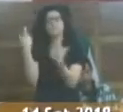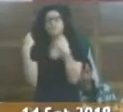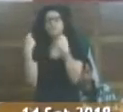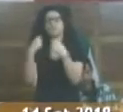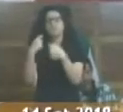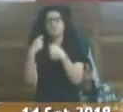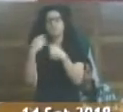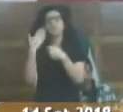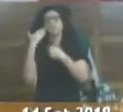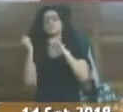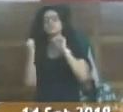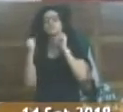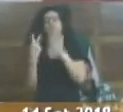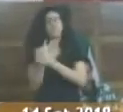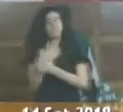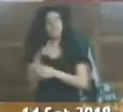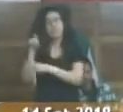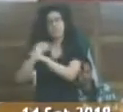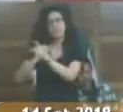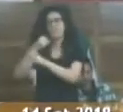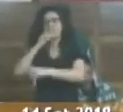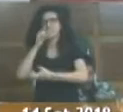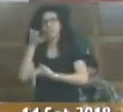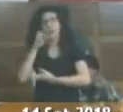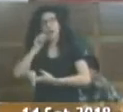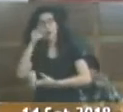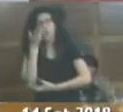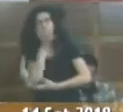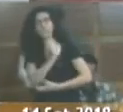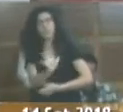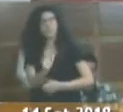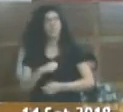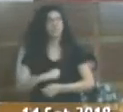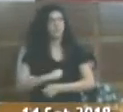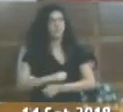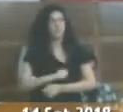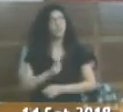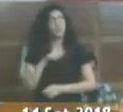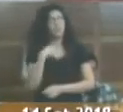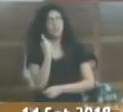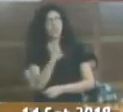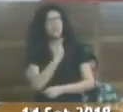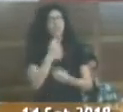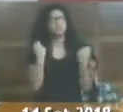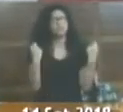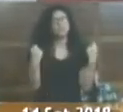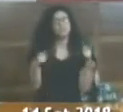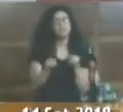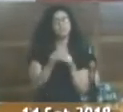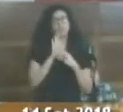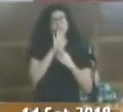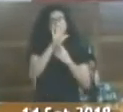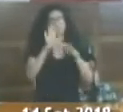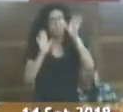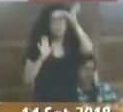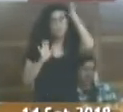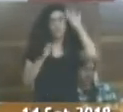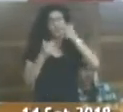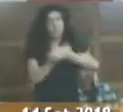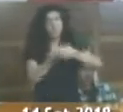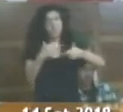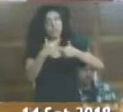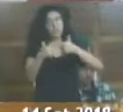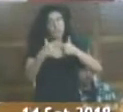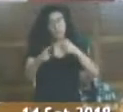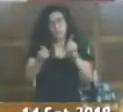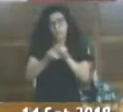no nosso território. Né? E a gente, enquanto Fórum de Comunidades Tradicionais, a gente aponta soluções para isso, porque as comunidades